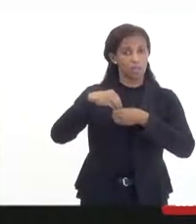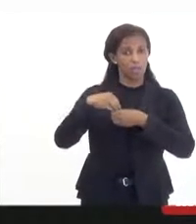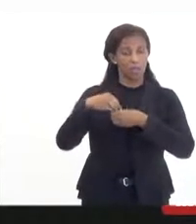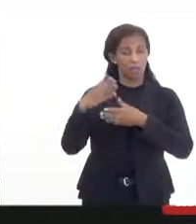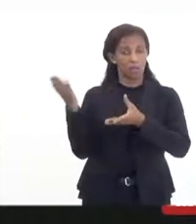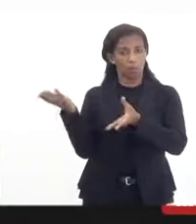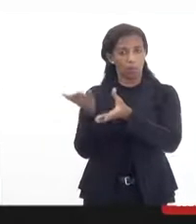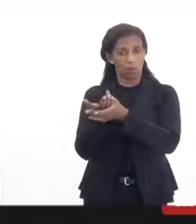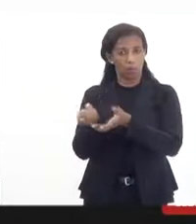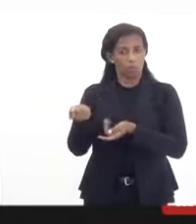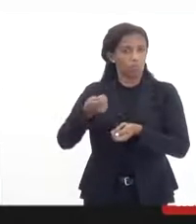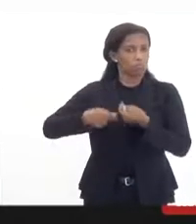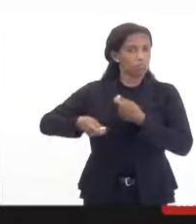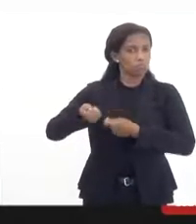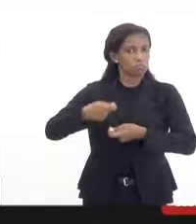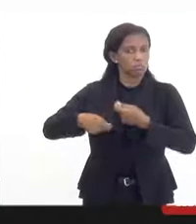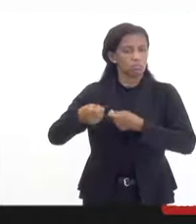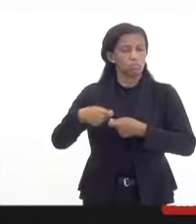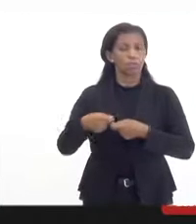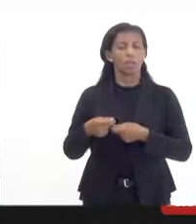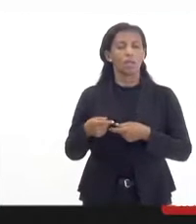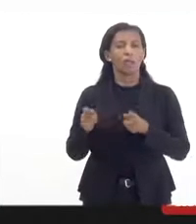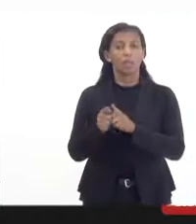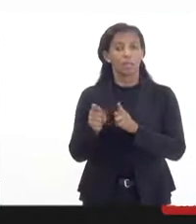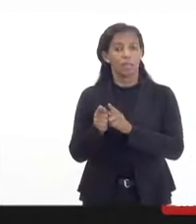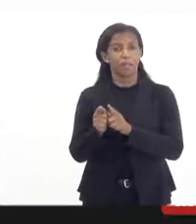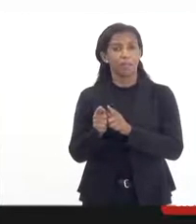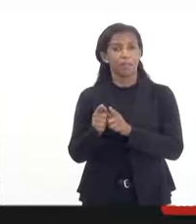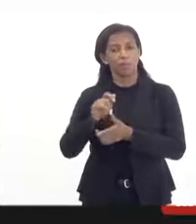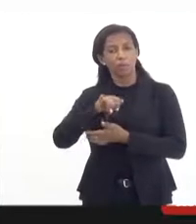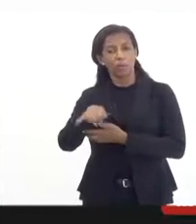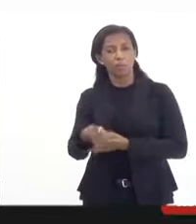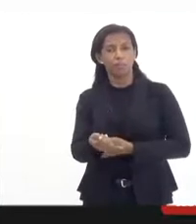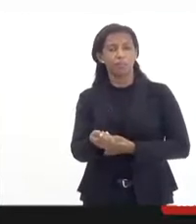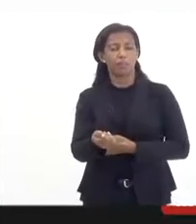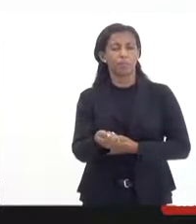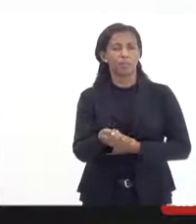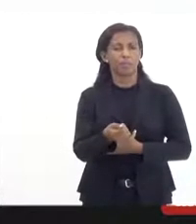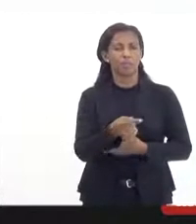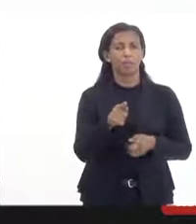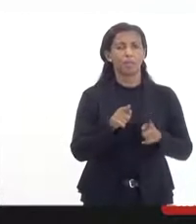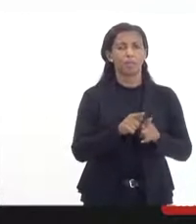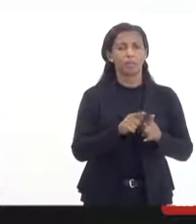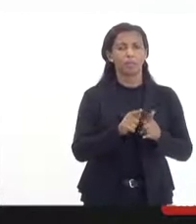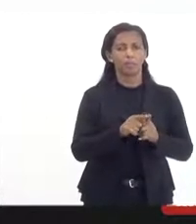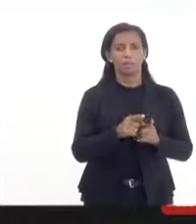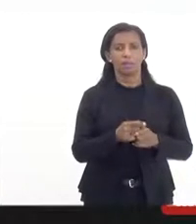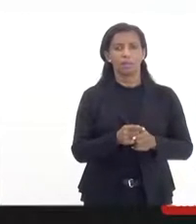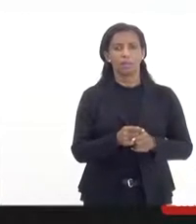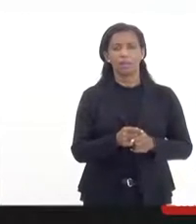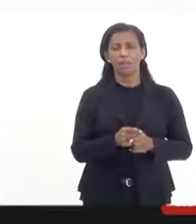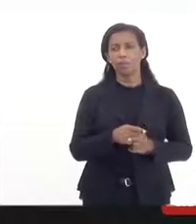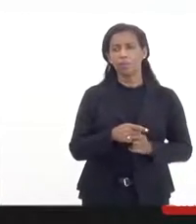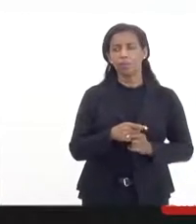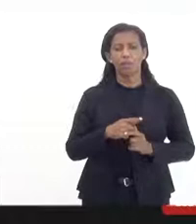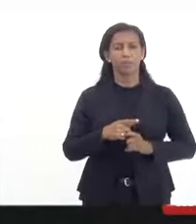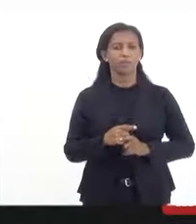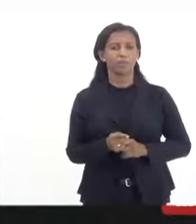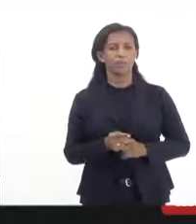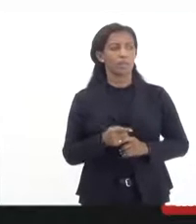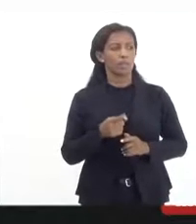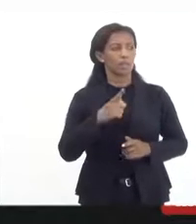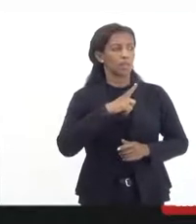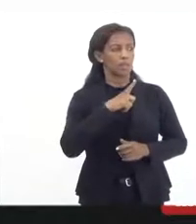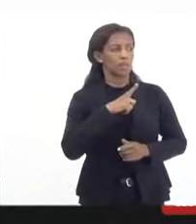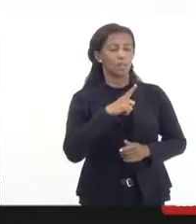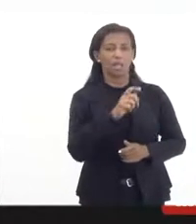de negociação que podem aproveitar-se de anistias e, claro, tratarmos do contencioso em